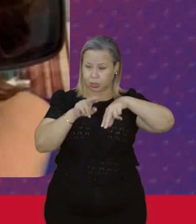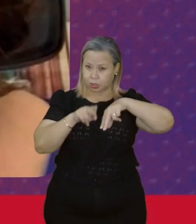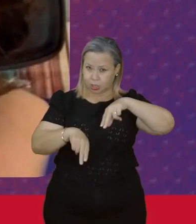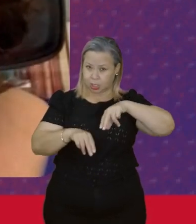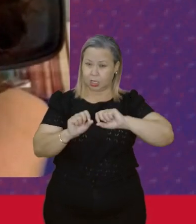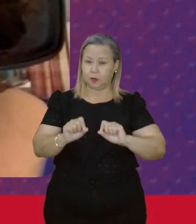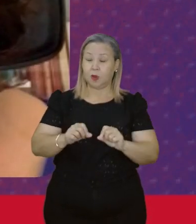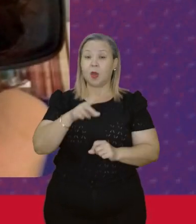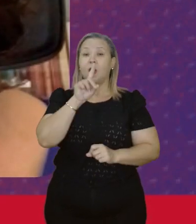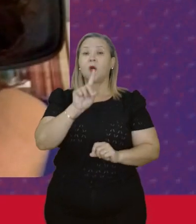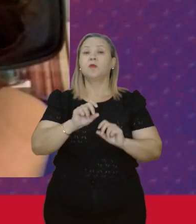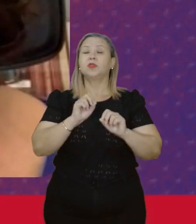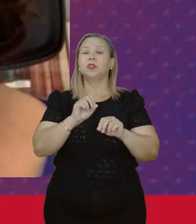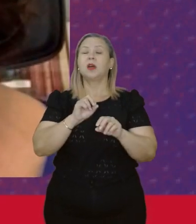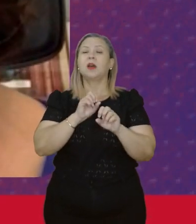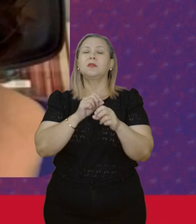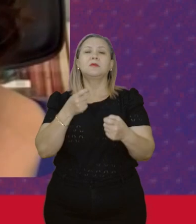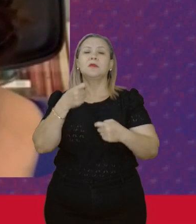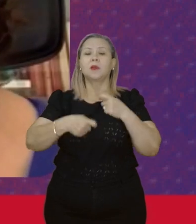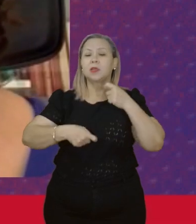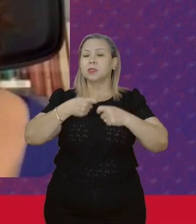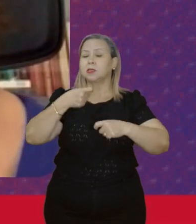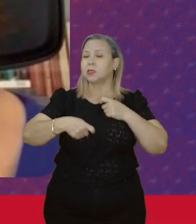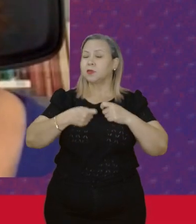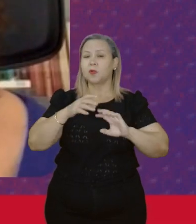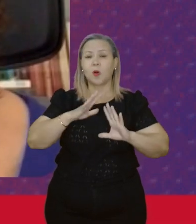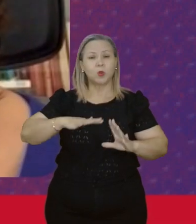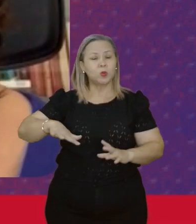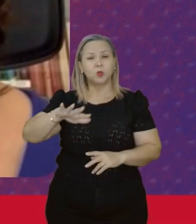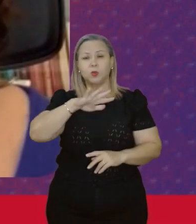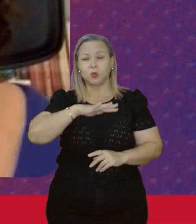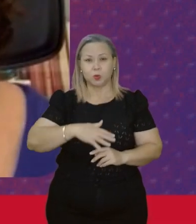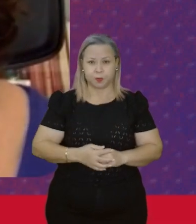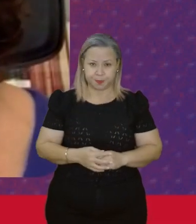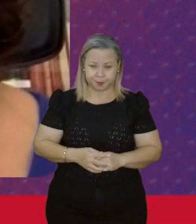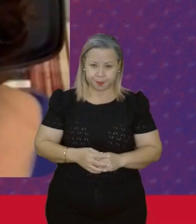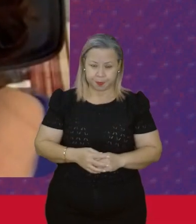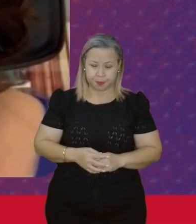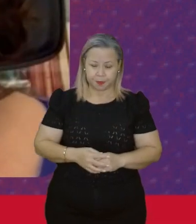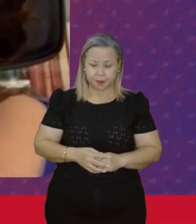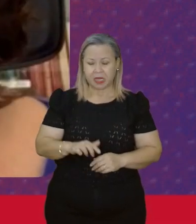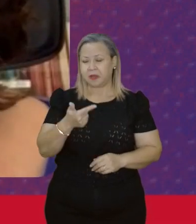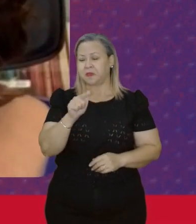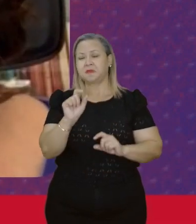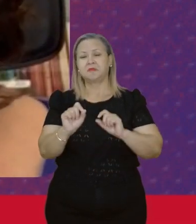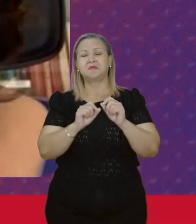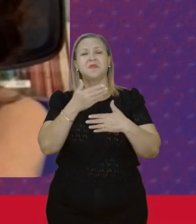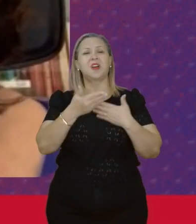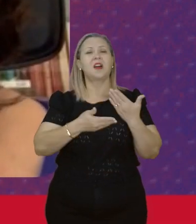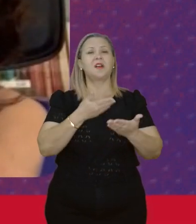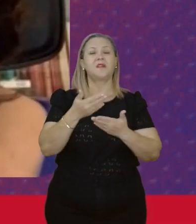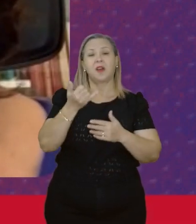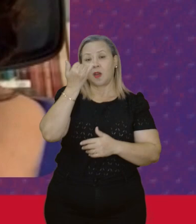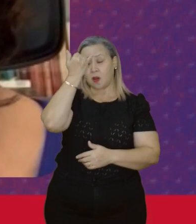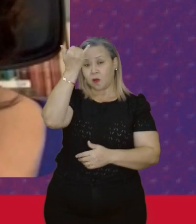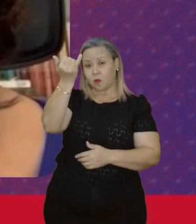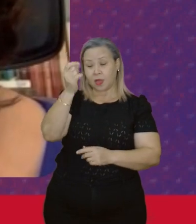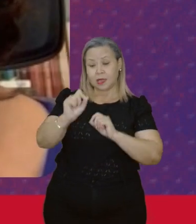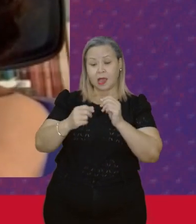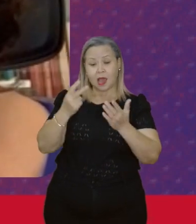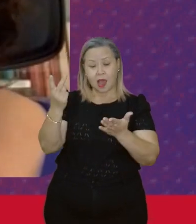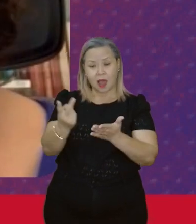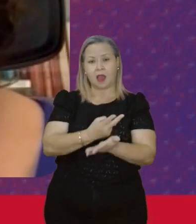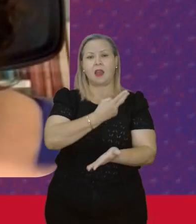o direito à orientação sexual tem que ser respeitados. Isso não tem nada a ver com a ideia